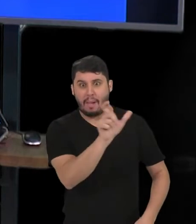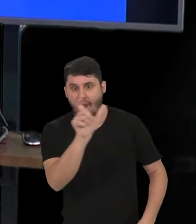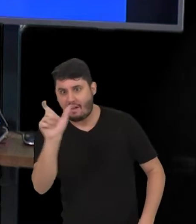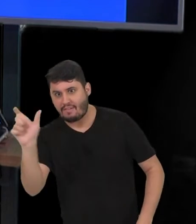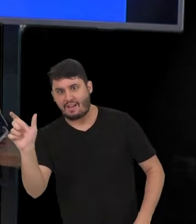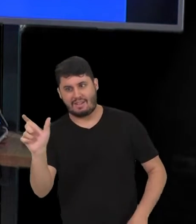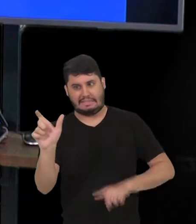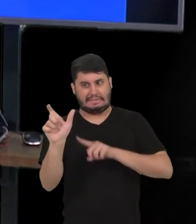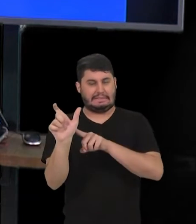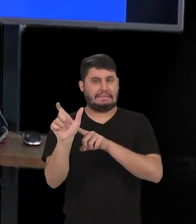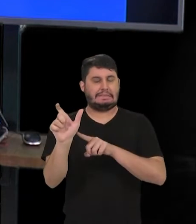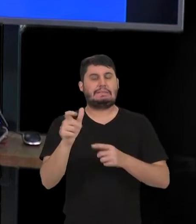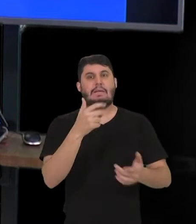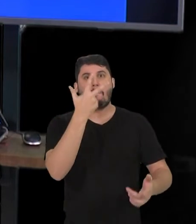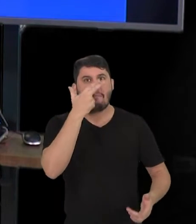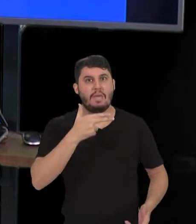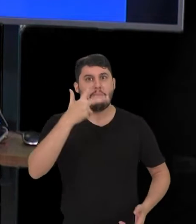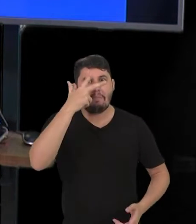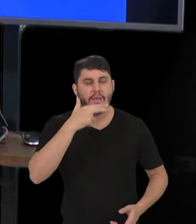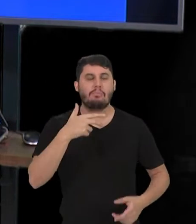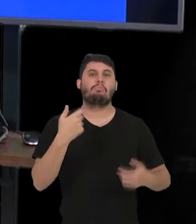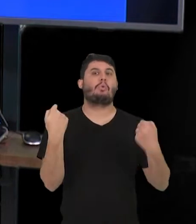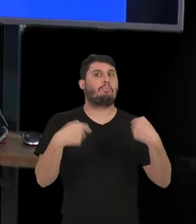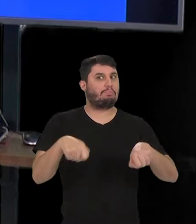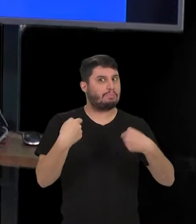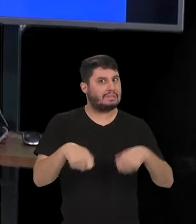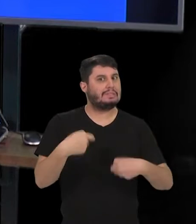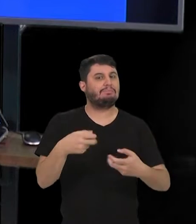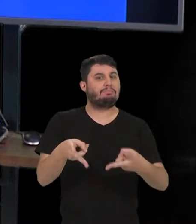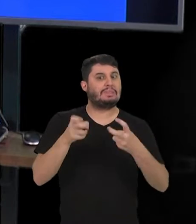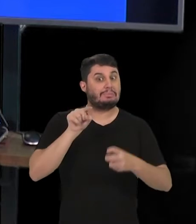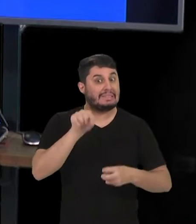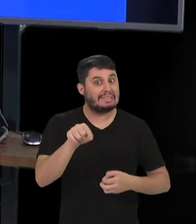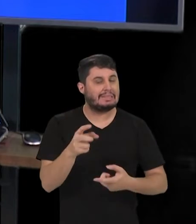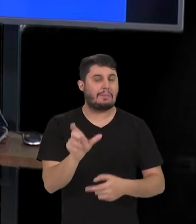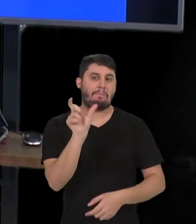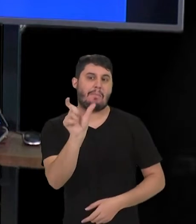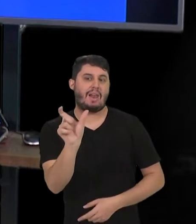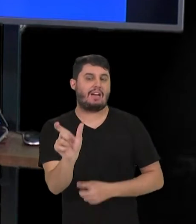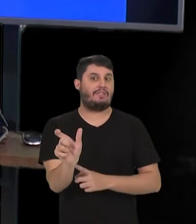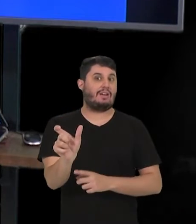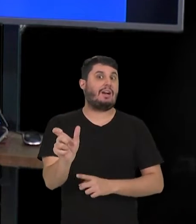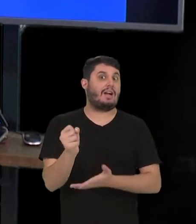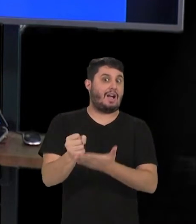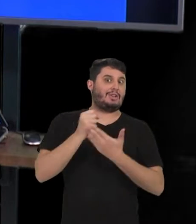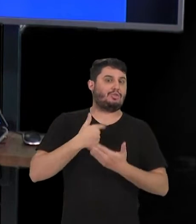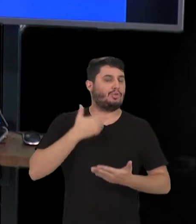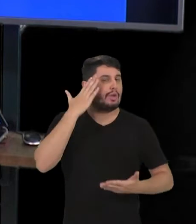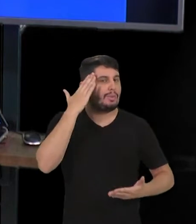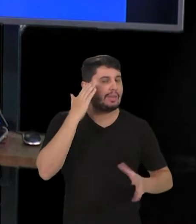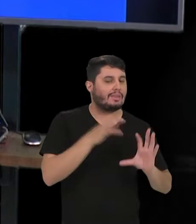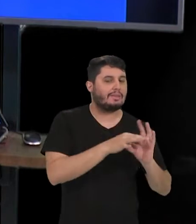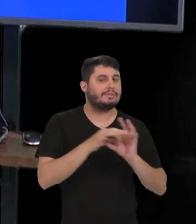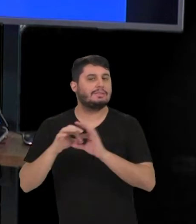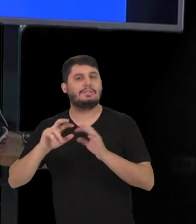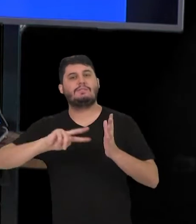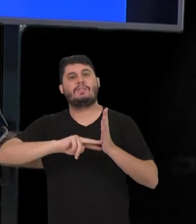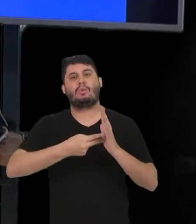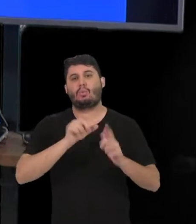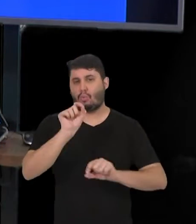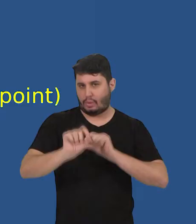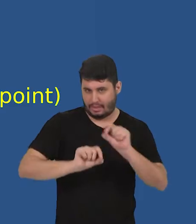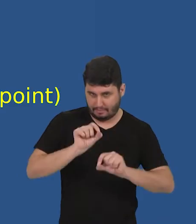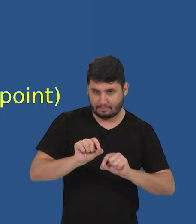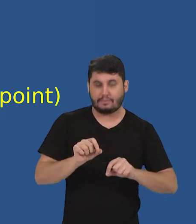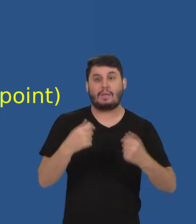você se situa, você bota os 2 pés no chão e diz, eu sei o que é essa palavra, ela vai me ajudar demais a decifrar e entender qual é a resposta. Então, foco também